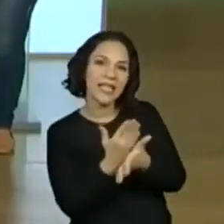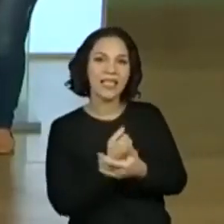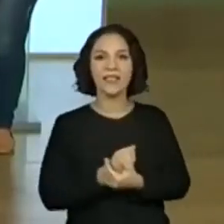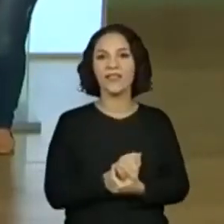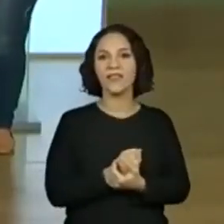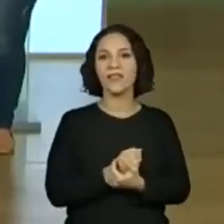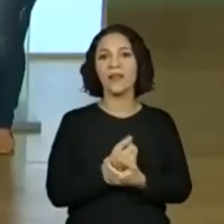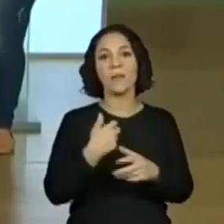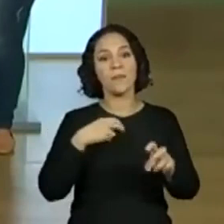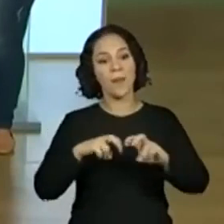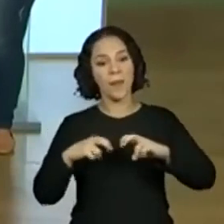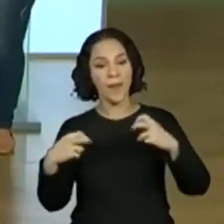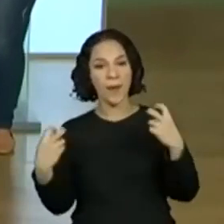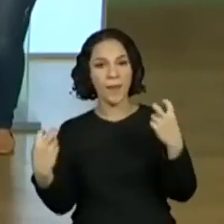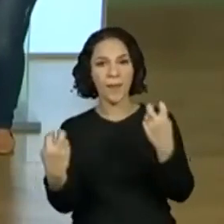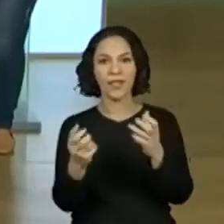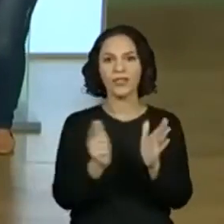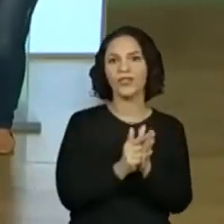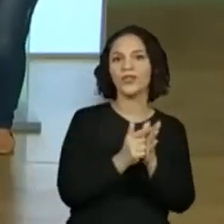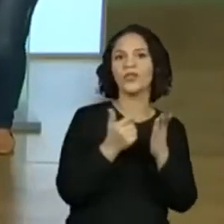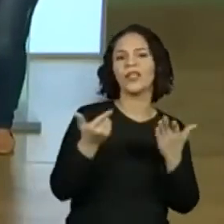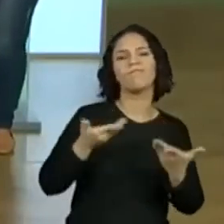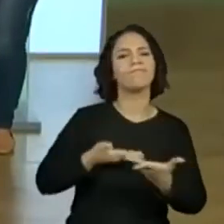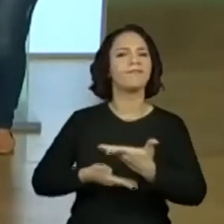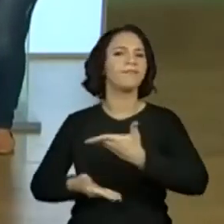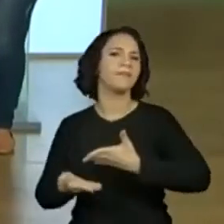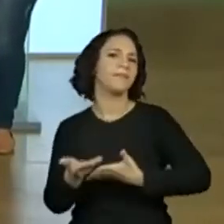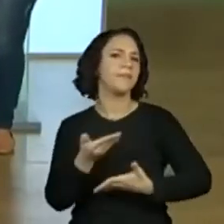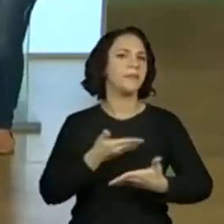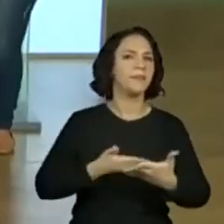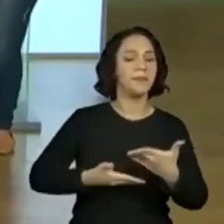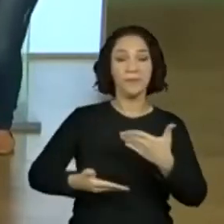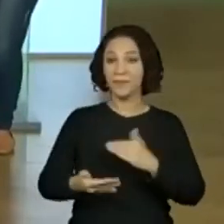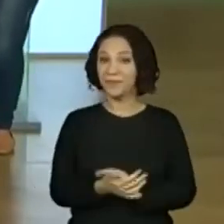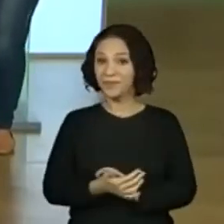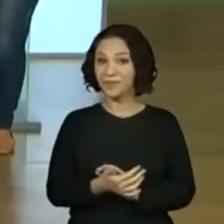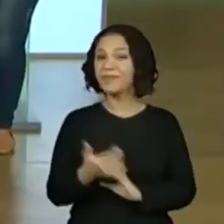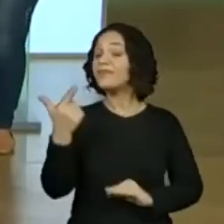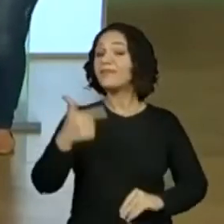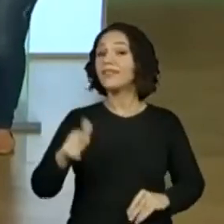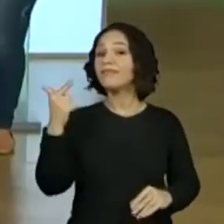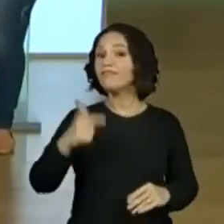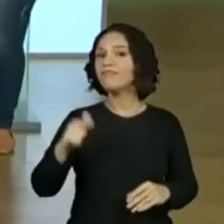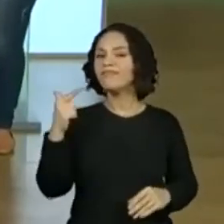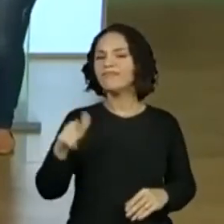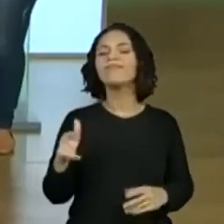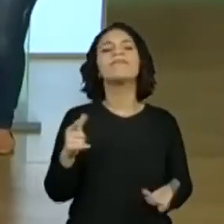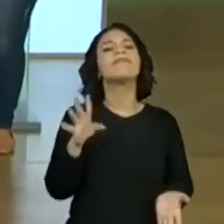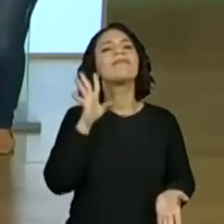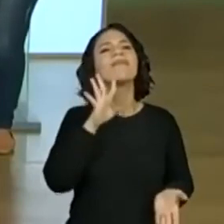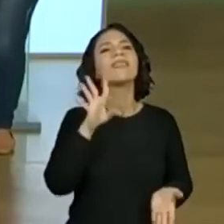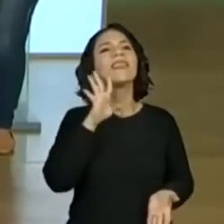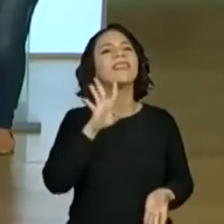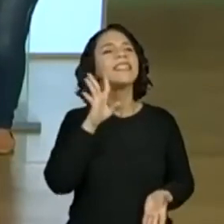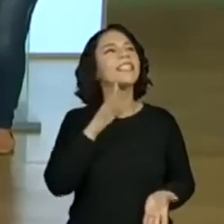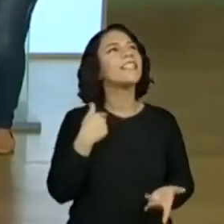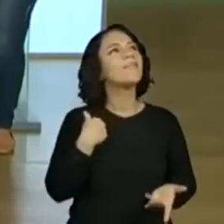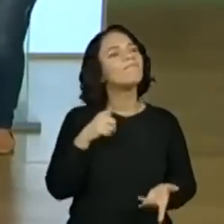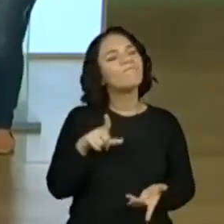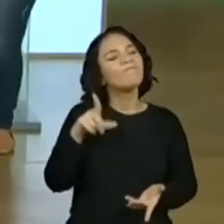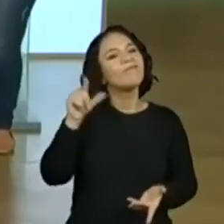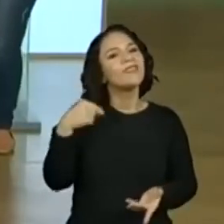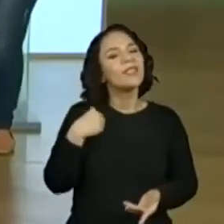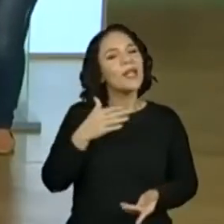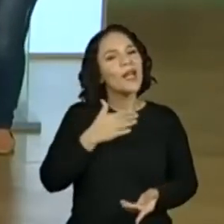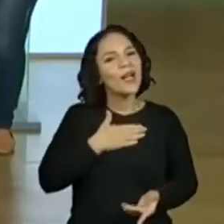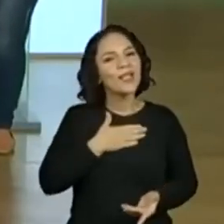leitores, roda de jornal. É uma delícia, porque ali a gente troca bastante coisa. O que mais será que nós temos lá que era gostoso a gente fazer, que a gente prefere